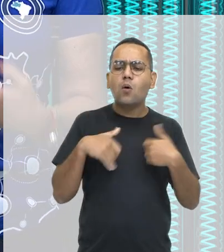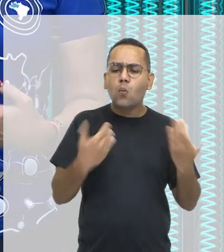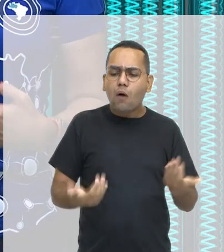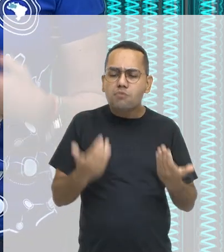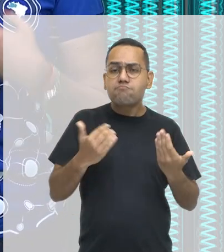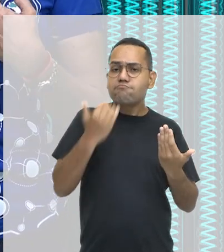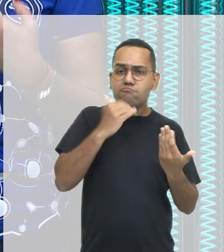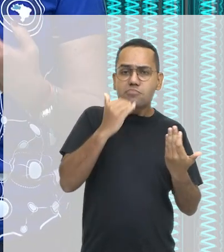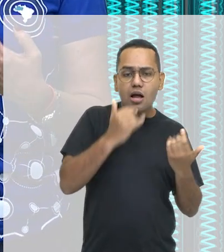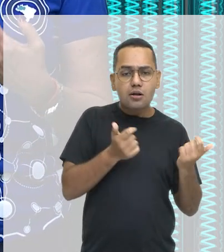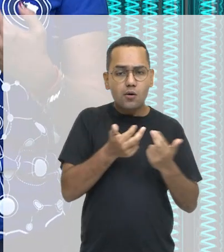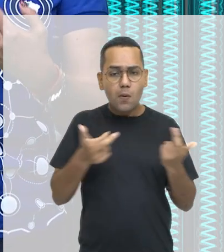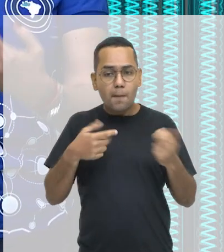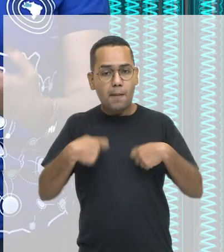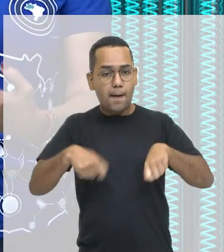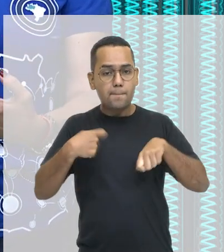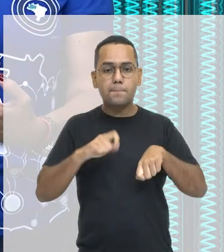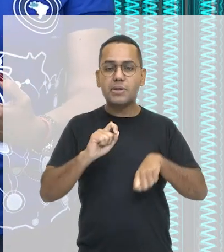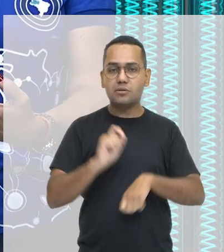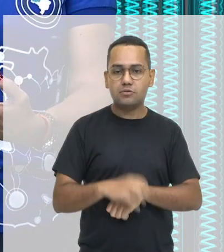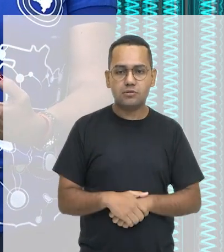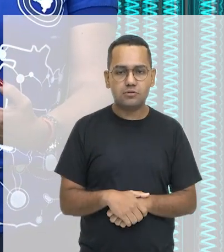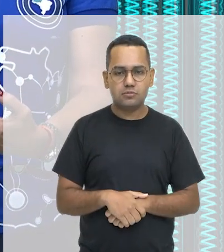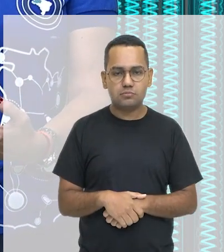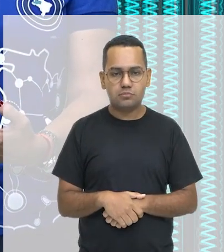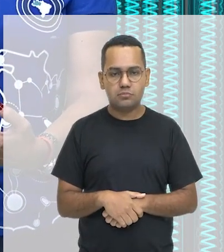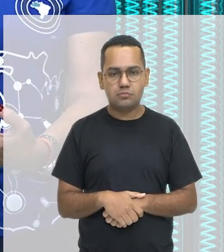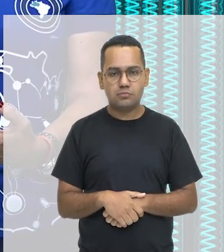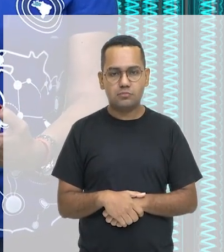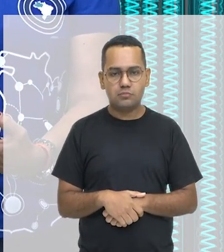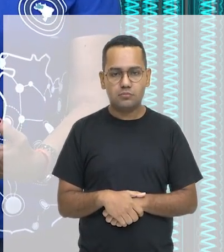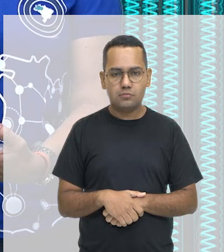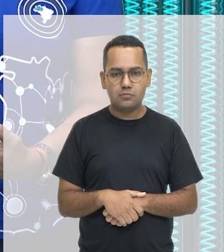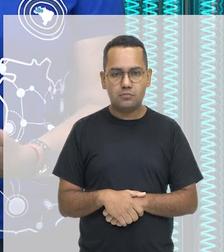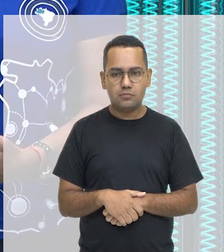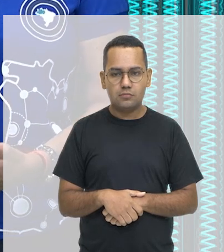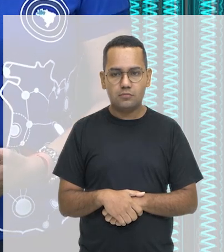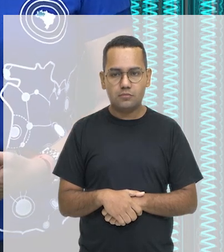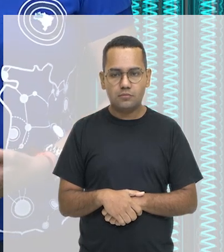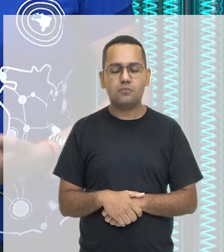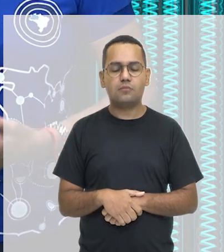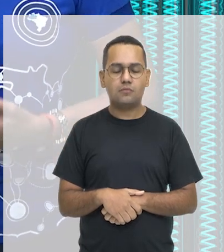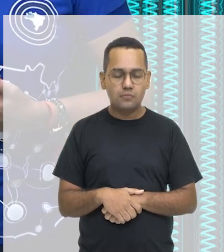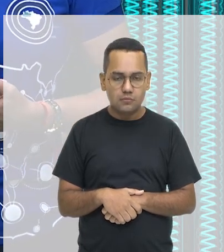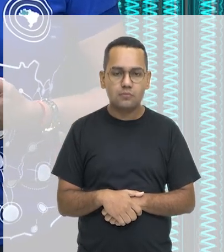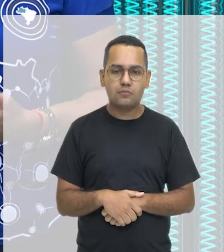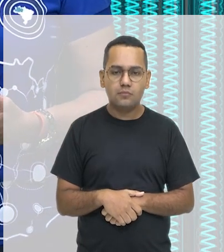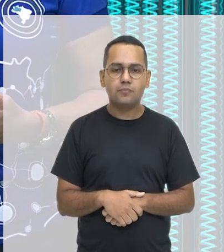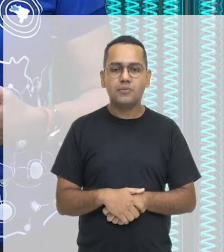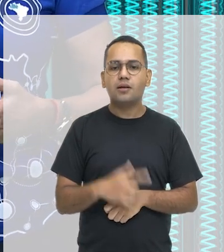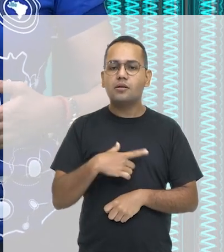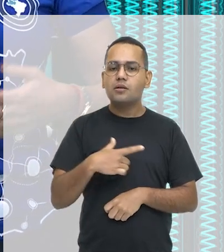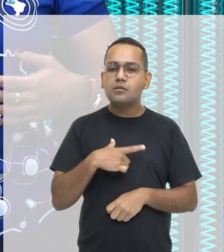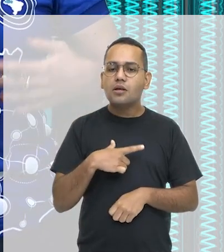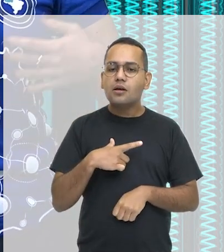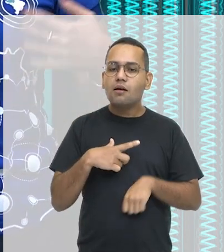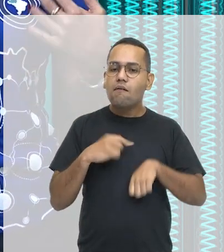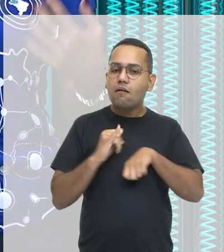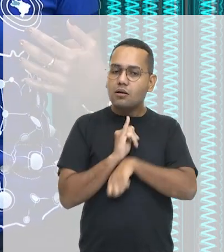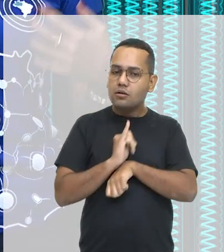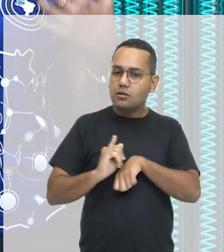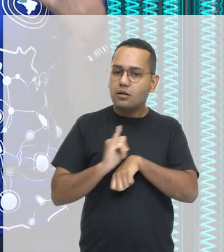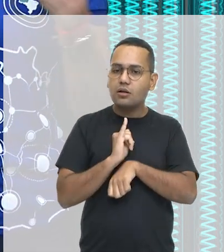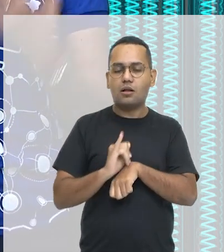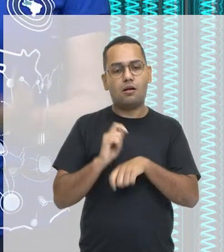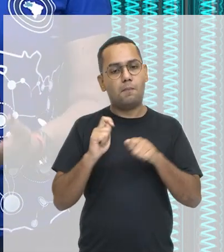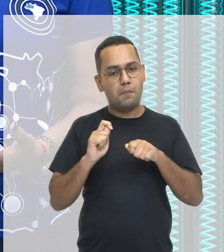que é preciso aumentar ou esconder segundo as necessidades de cada personagem. Então, para que o